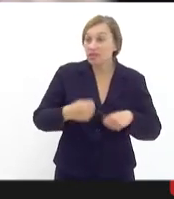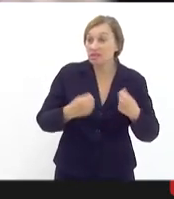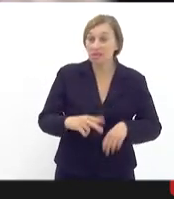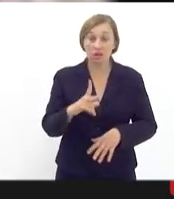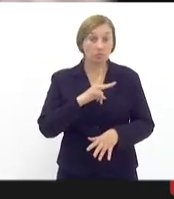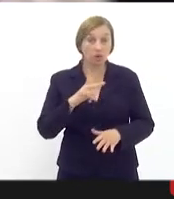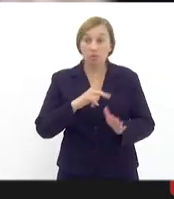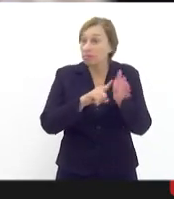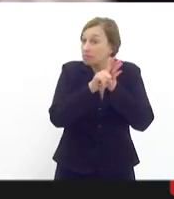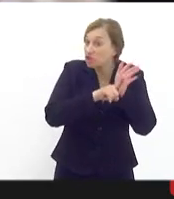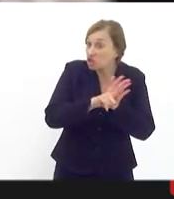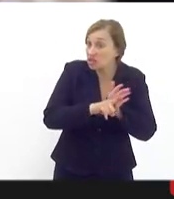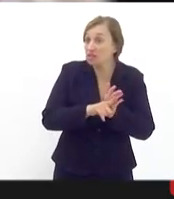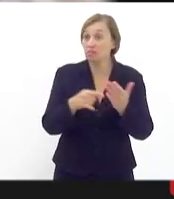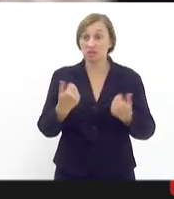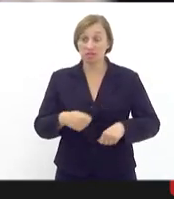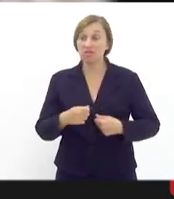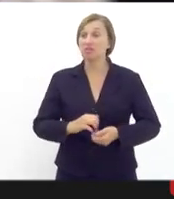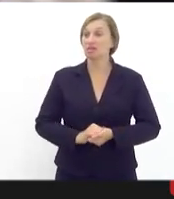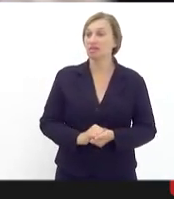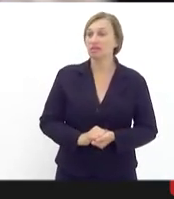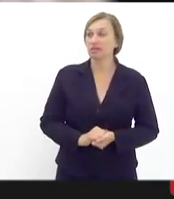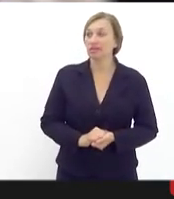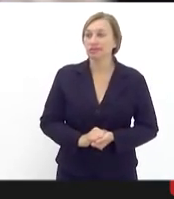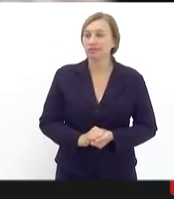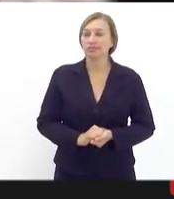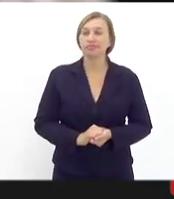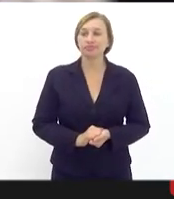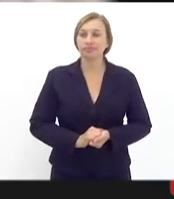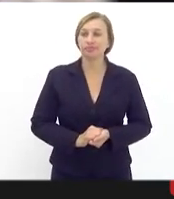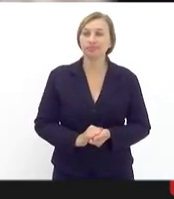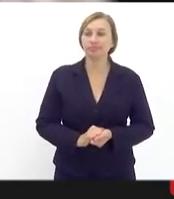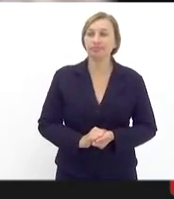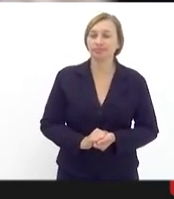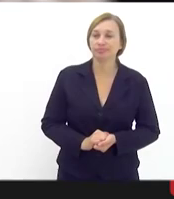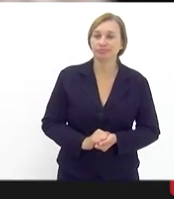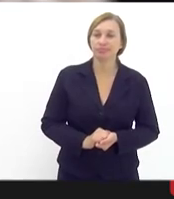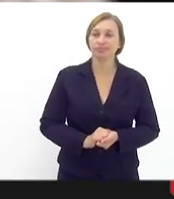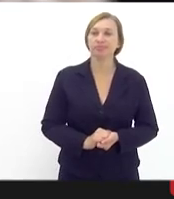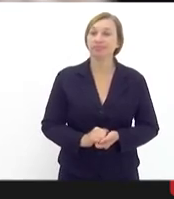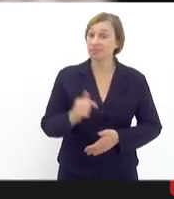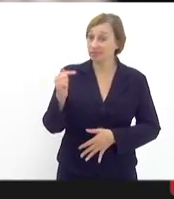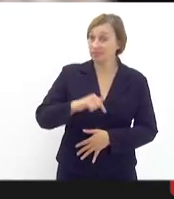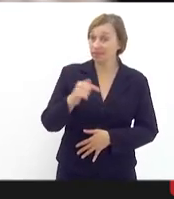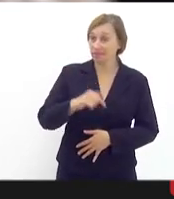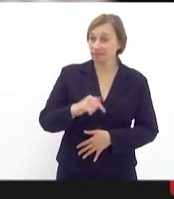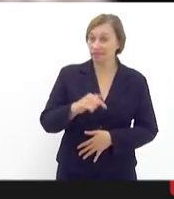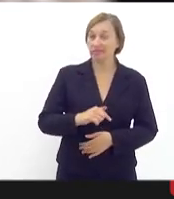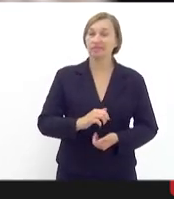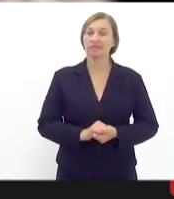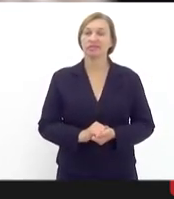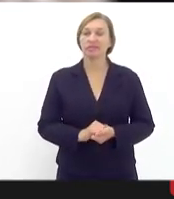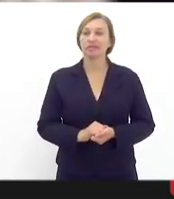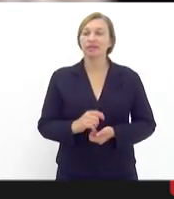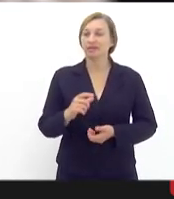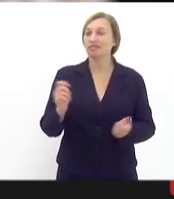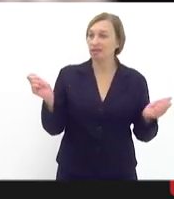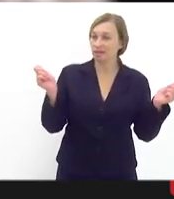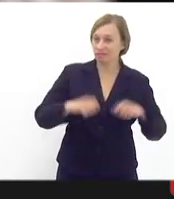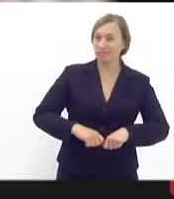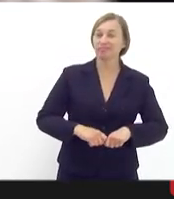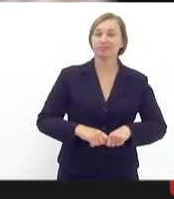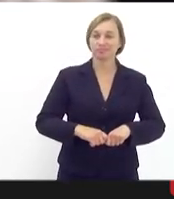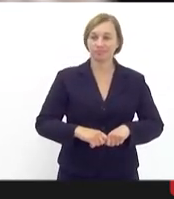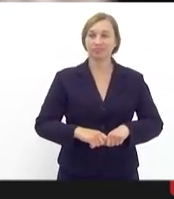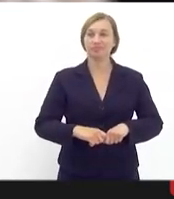próprias pesquisas. Nós temos pesquisadores competentíssimos. O que falta é verba. Então, já que estamos aqui falando para muitas pessoas que têm capacidade e poder